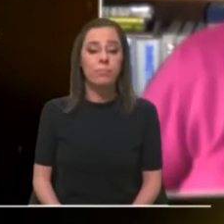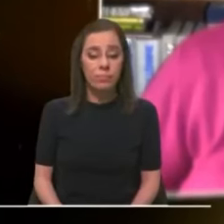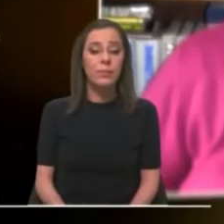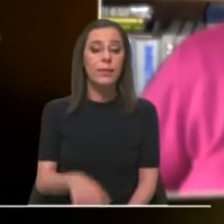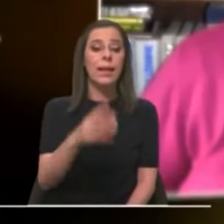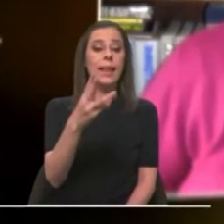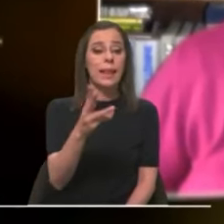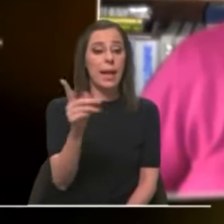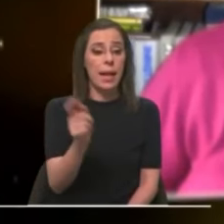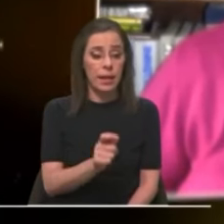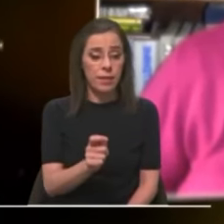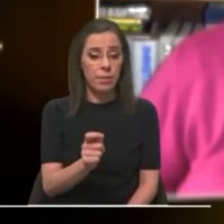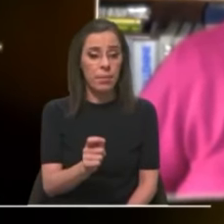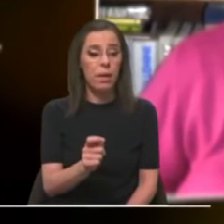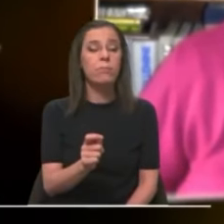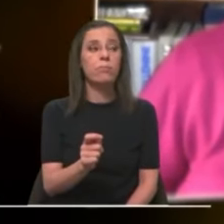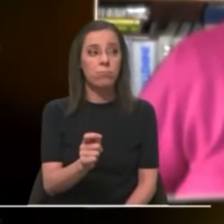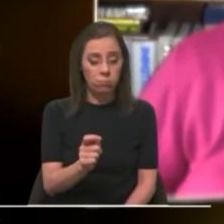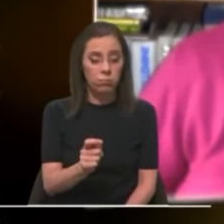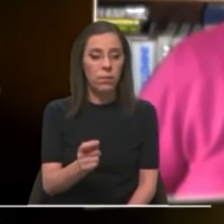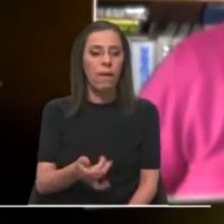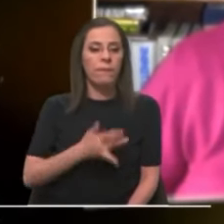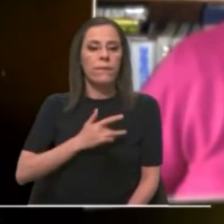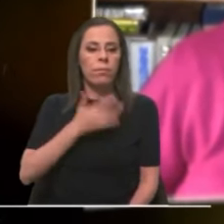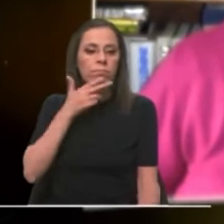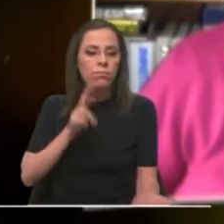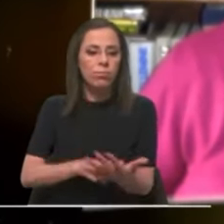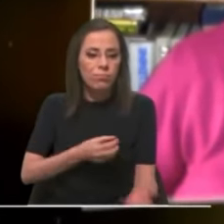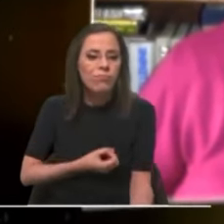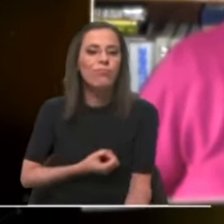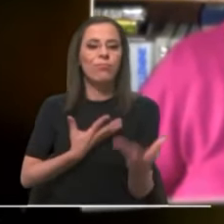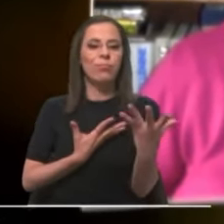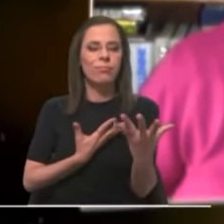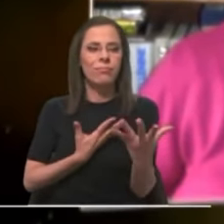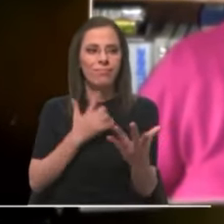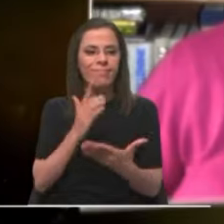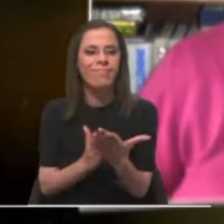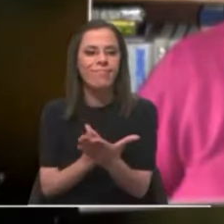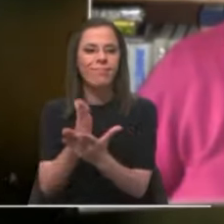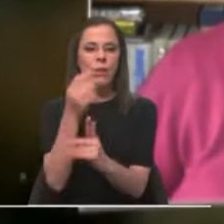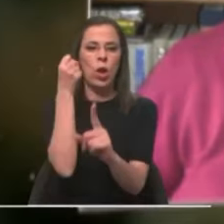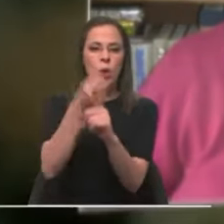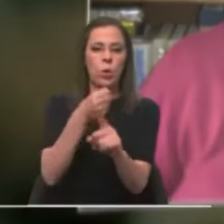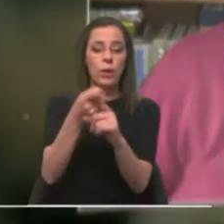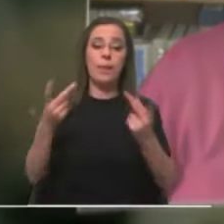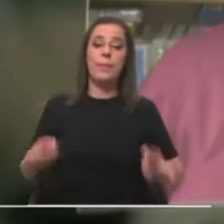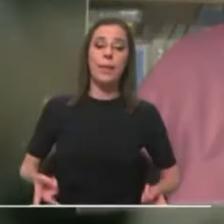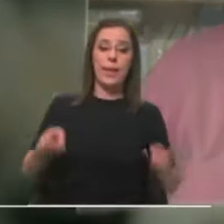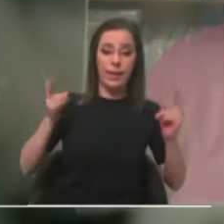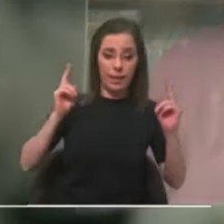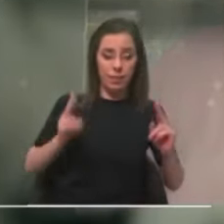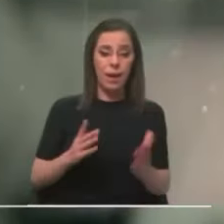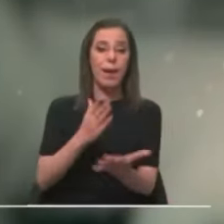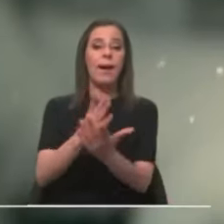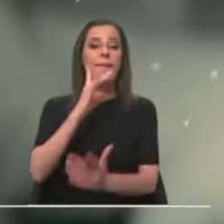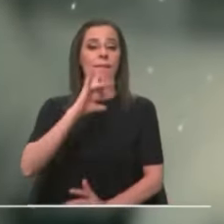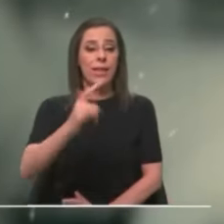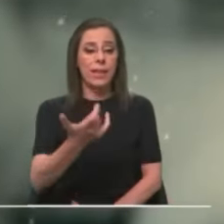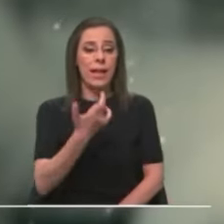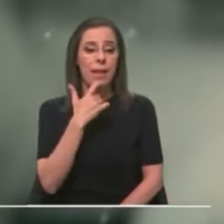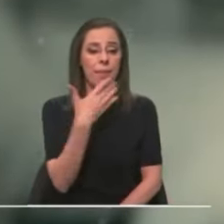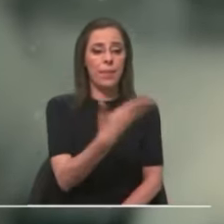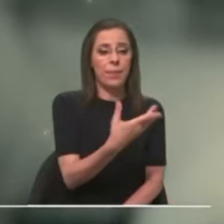Passados 3 meses de ficção, apaixonaram-se de verdade e resolveram continuar a lutar pela liberdade até ao 25 de abril